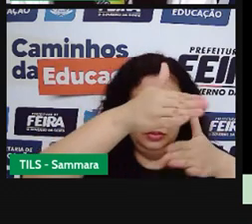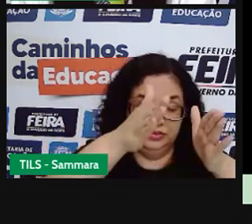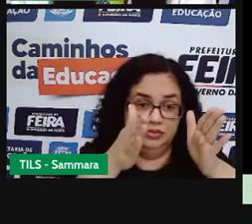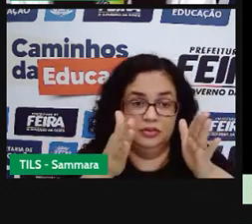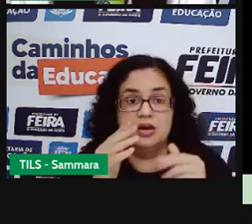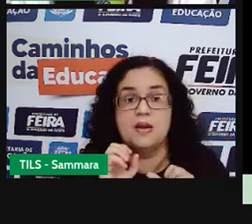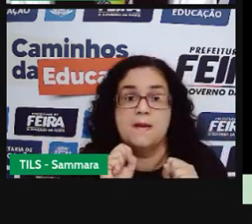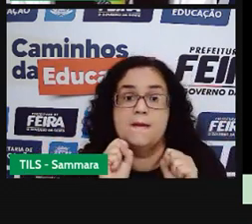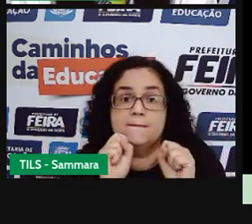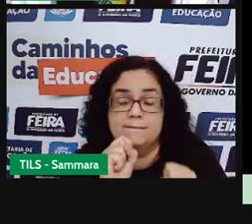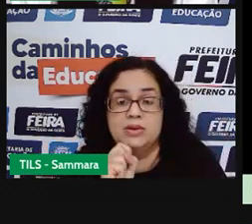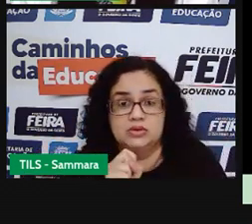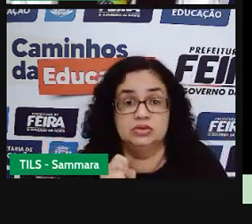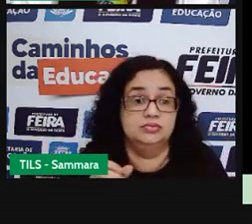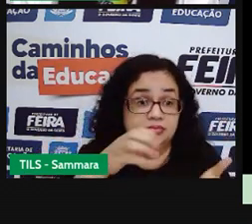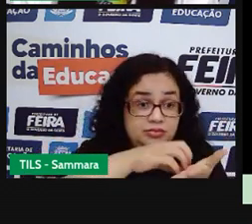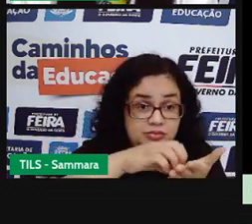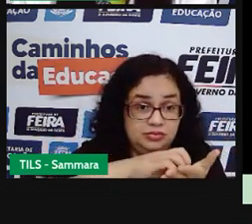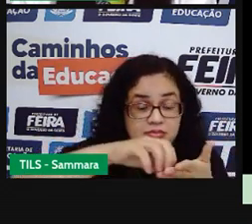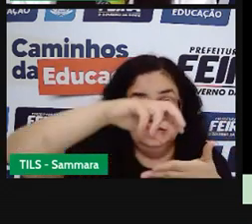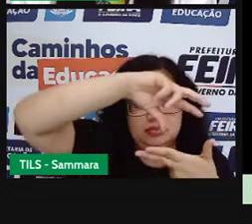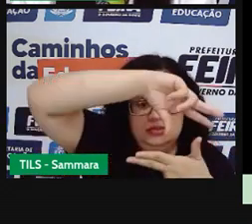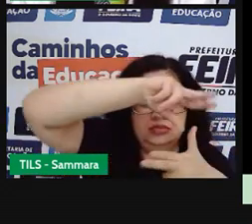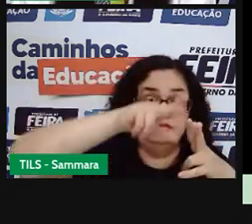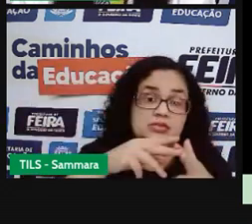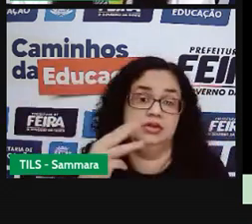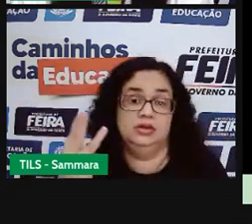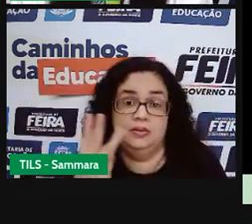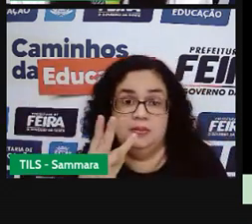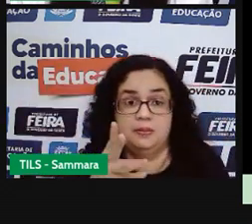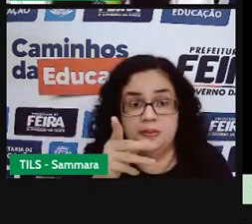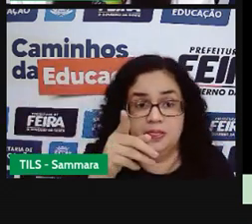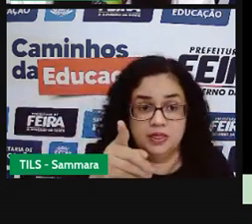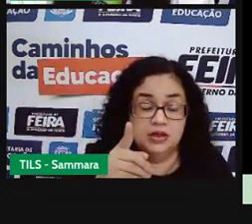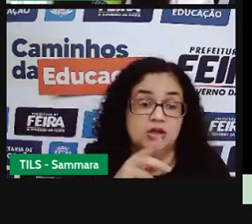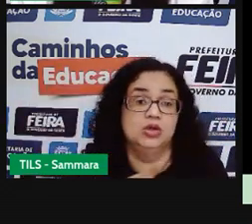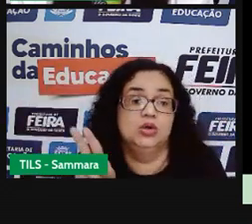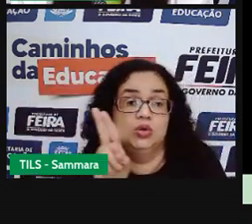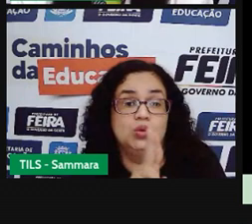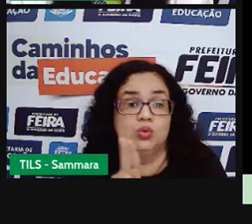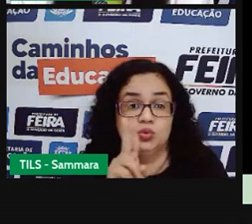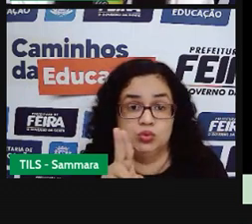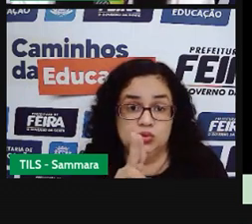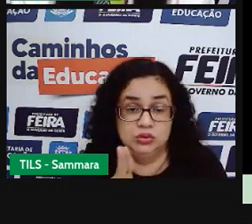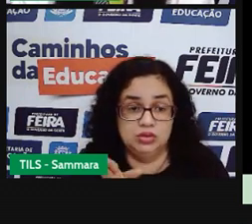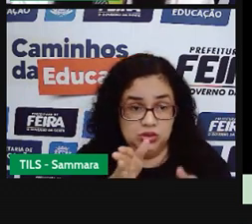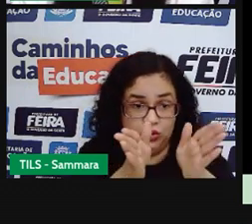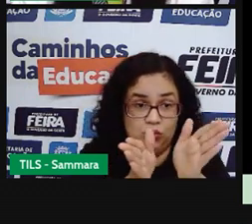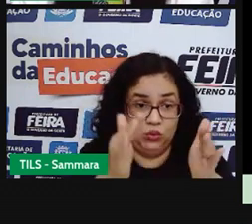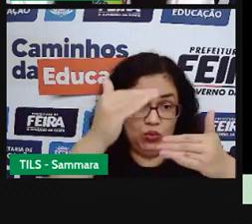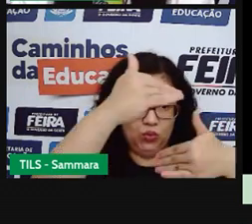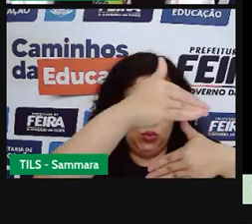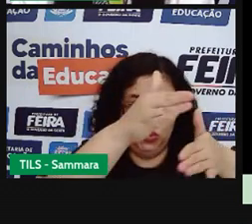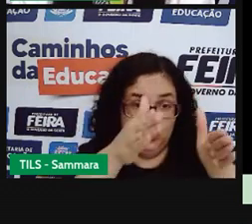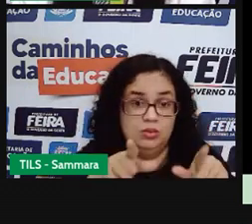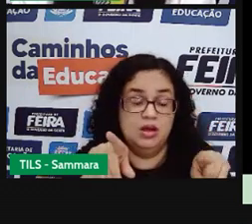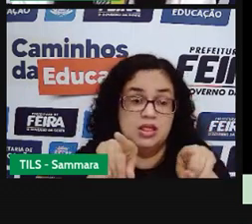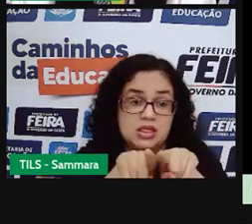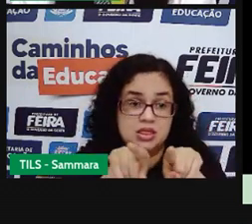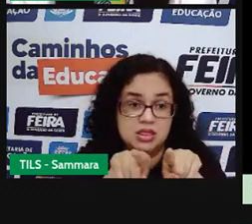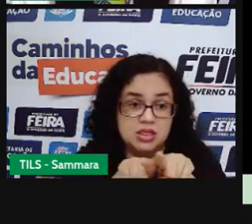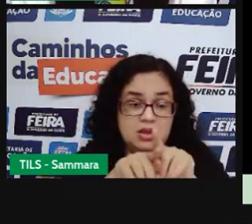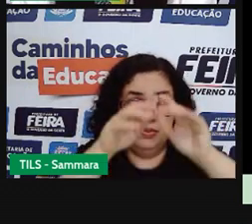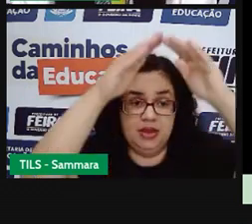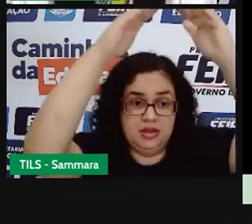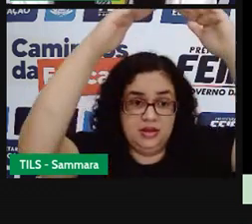fala em figuras geométricas tridimensionais a gente não entra aí do cubo e também da pirâmide